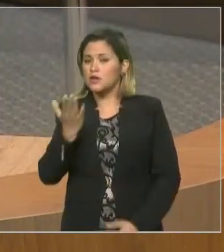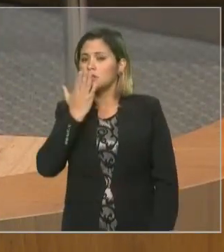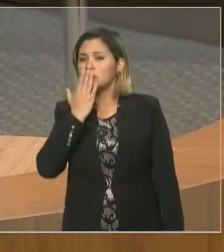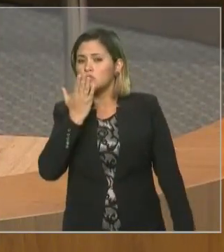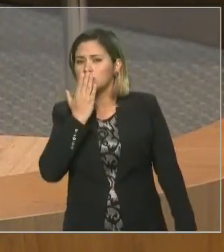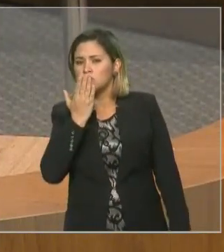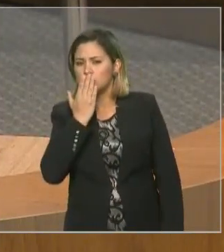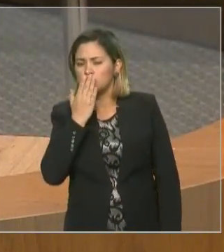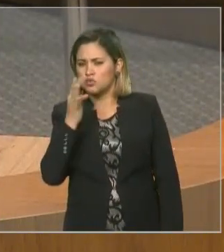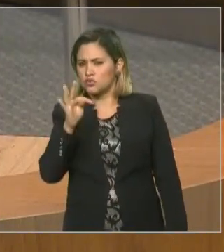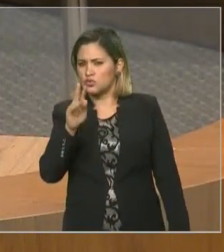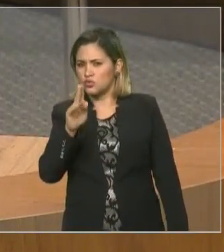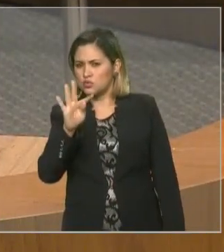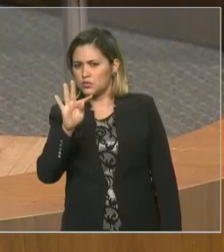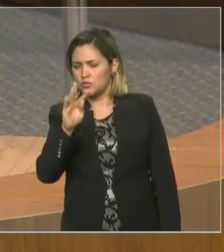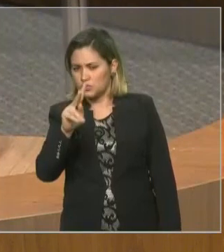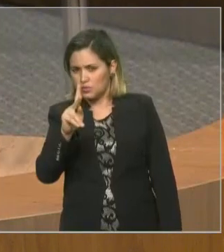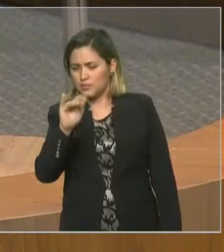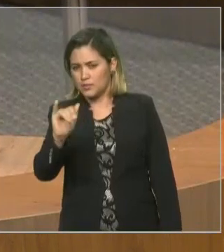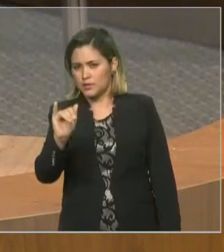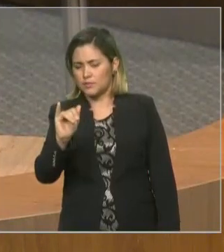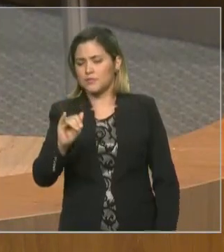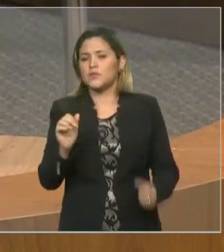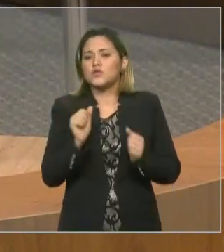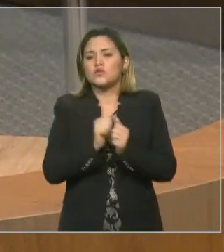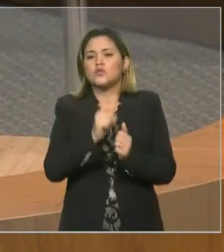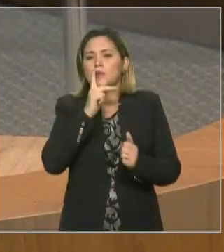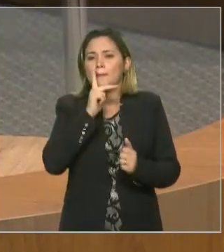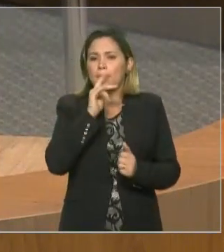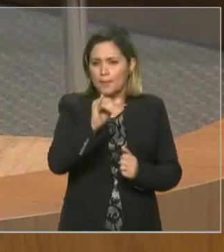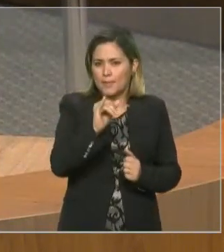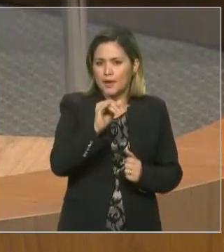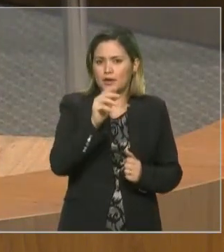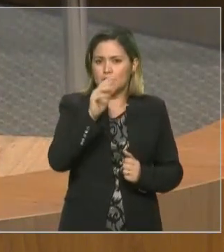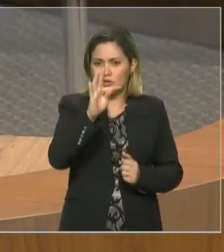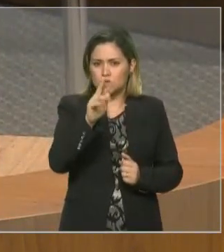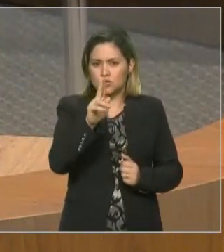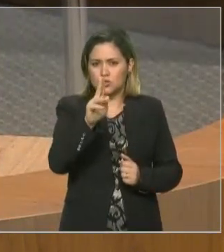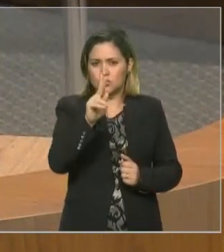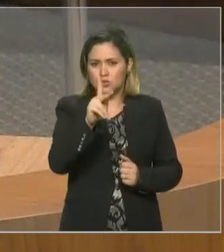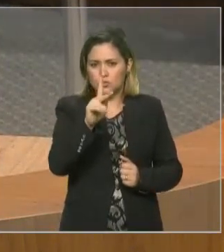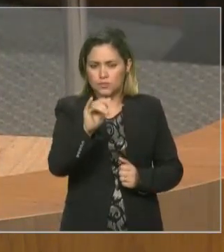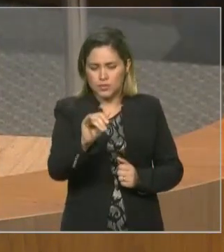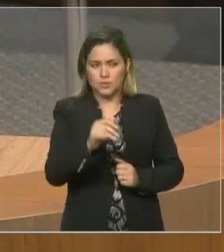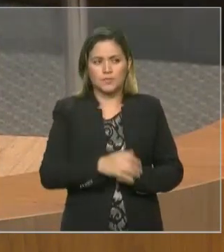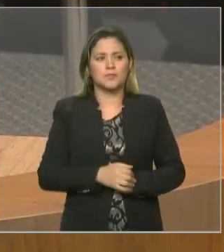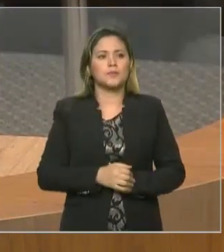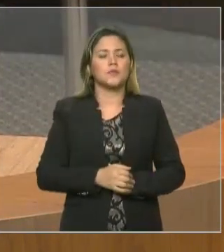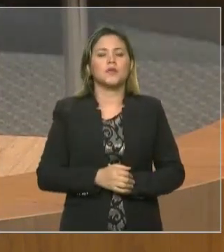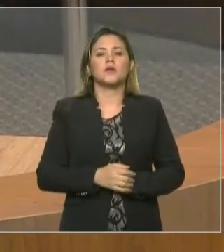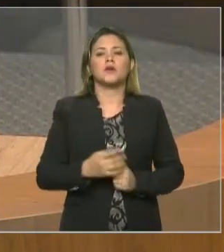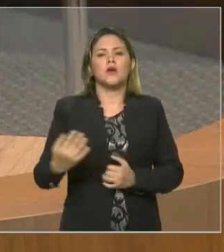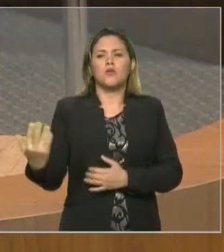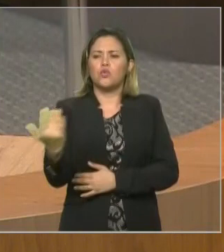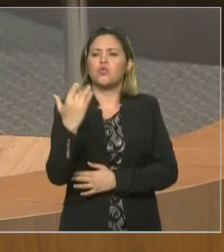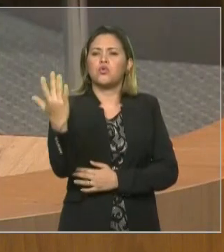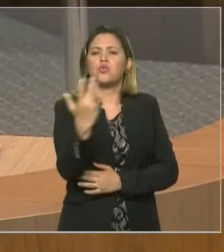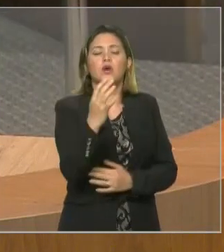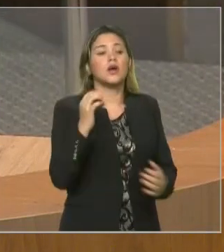tupi. No determinado momento, na mata, eles encontram os guerreiros